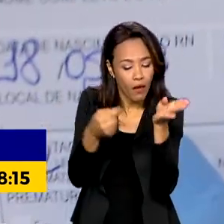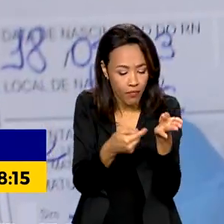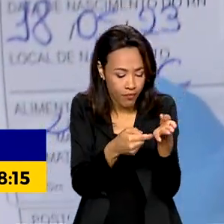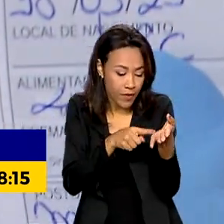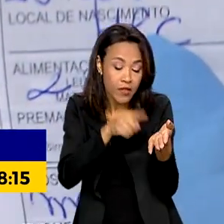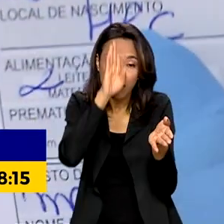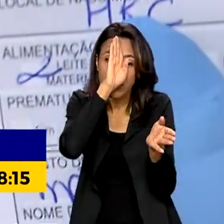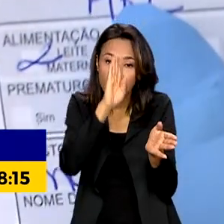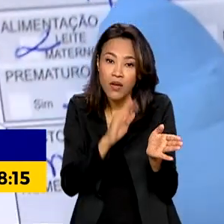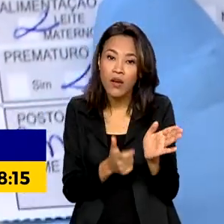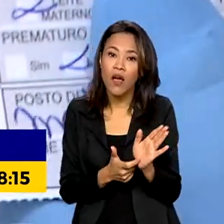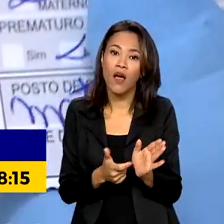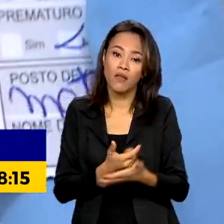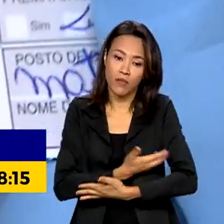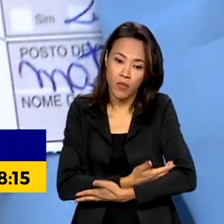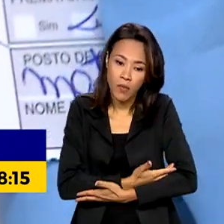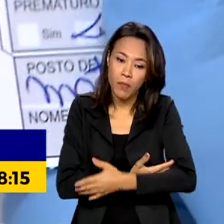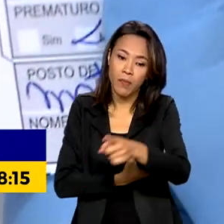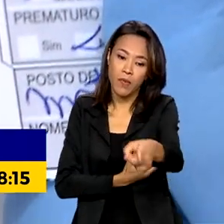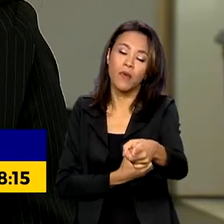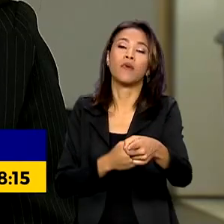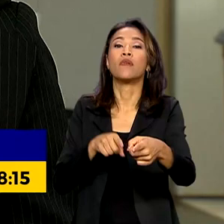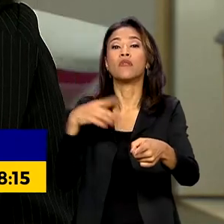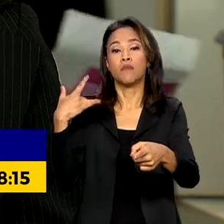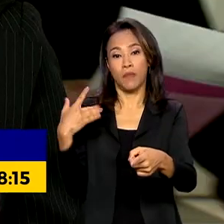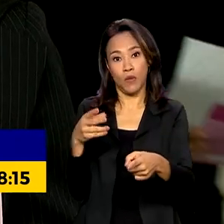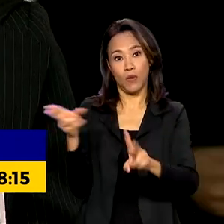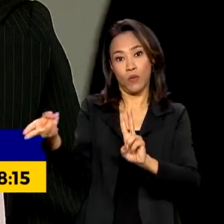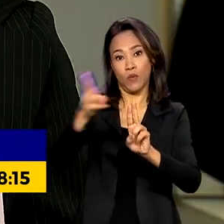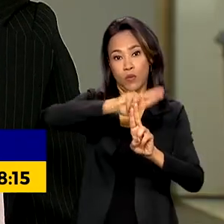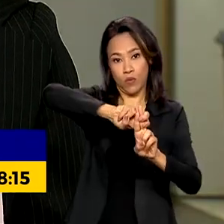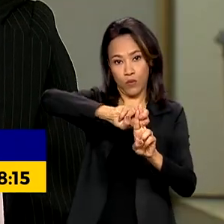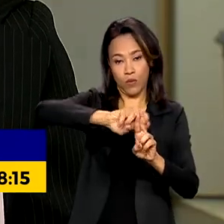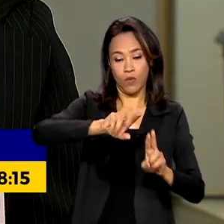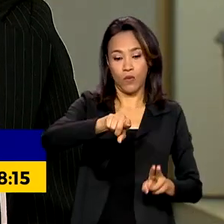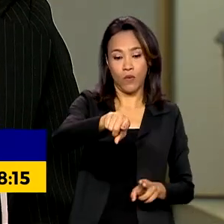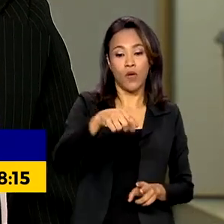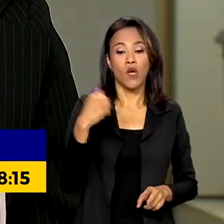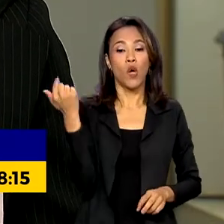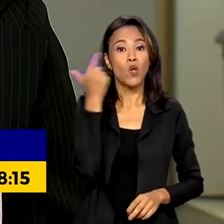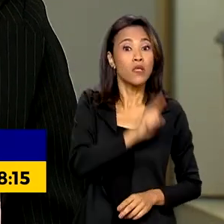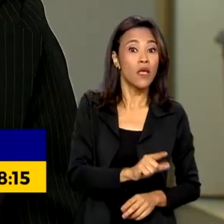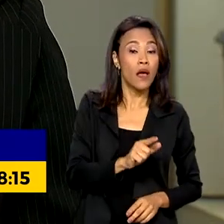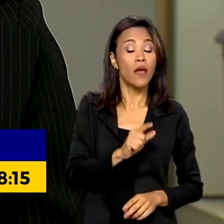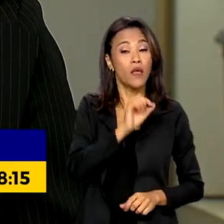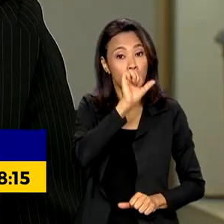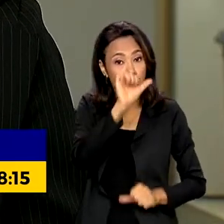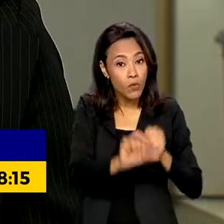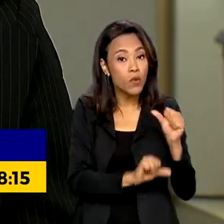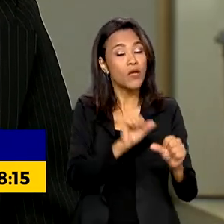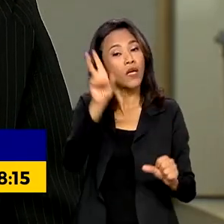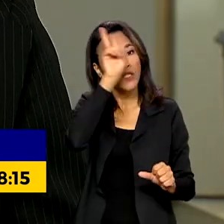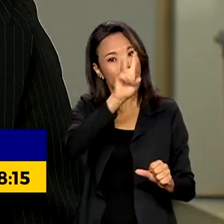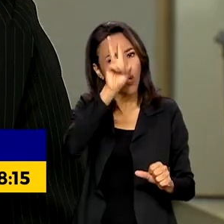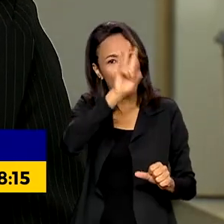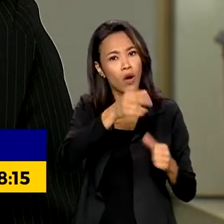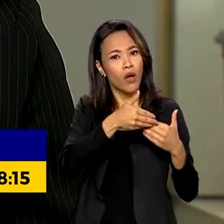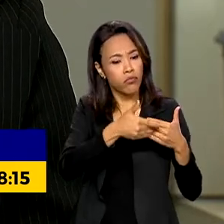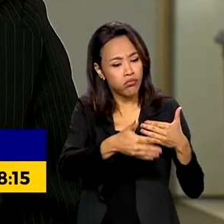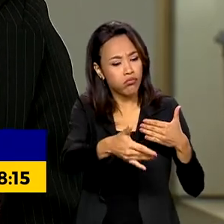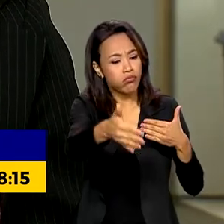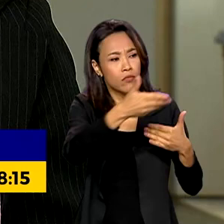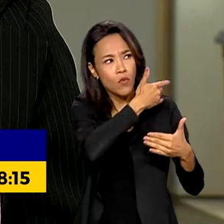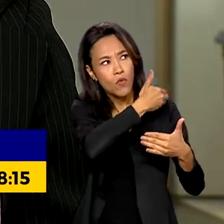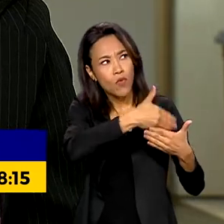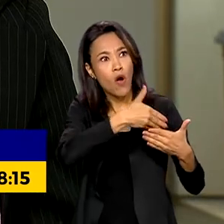de graça pelo Sistema Único de Saúde. A gente consegue mudar a história natural dessa doença, a gente consegue melhorar a qualidade